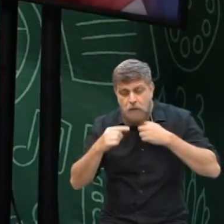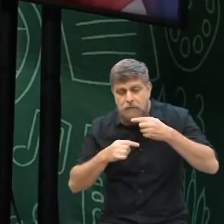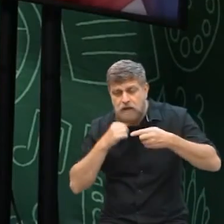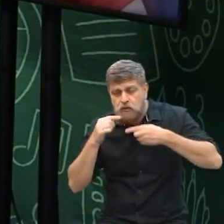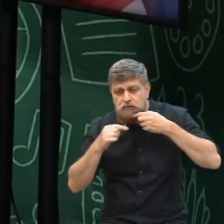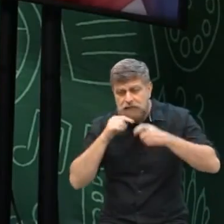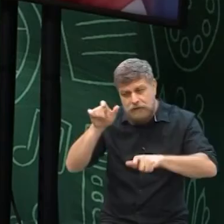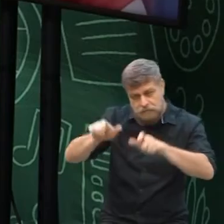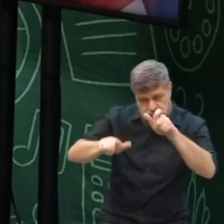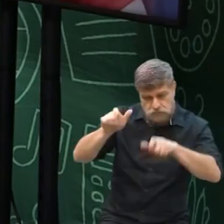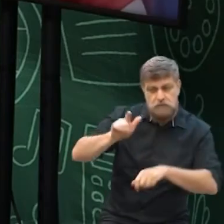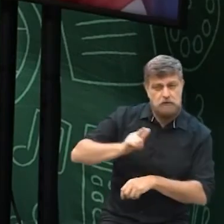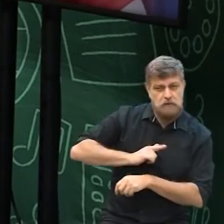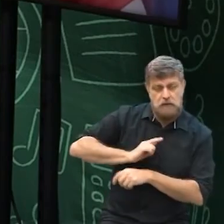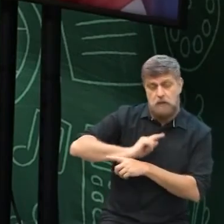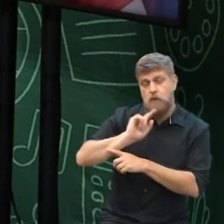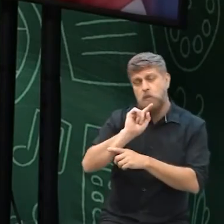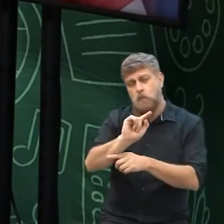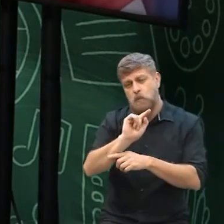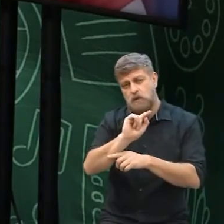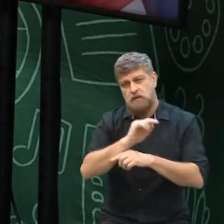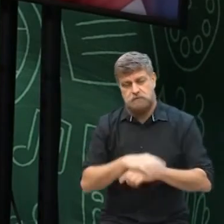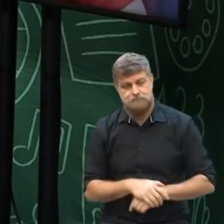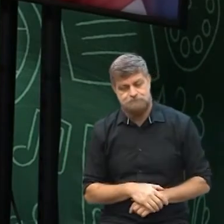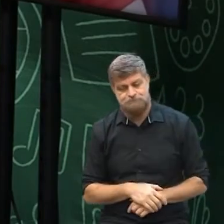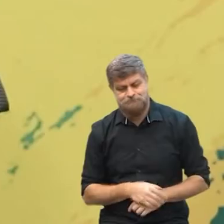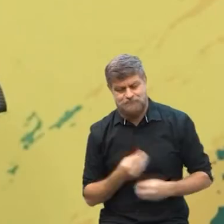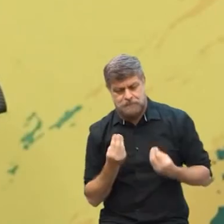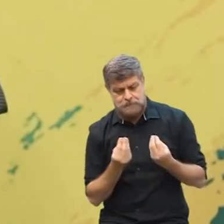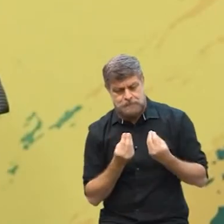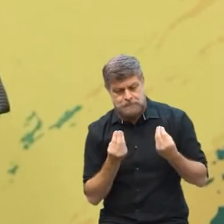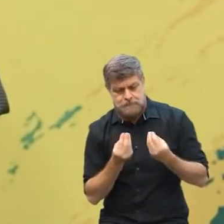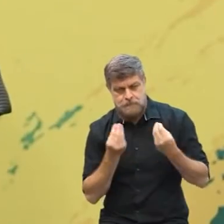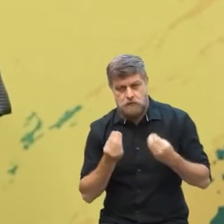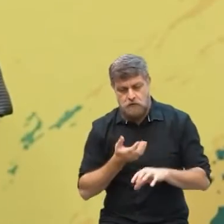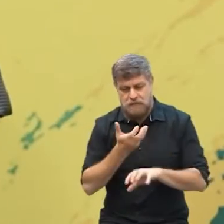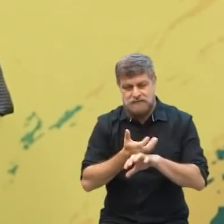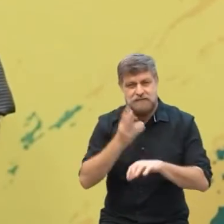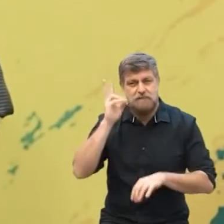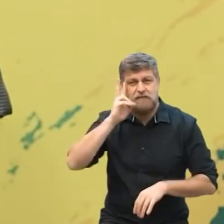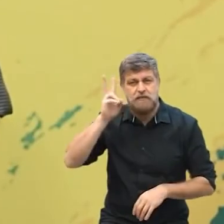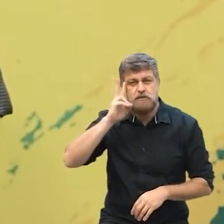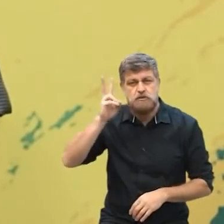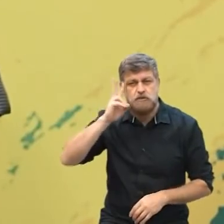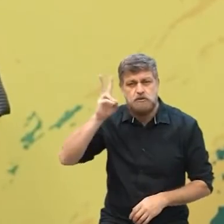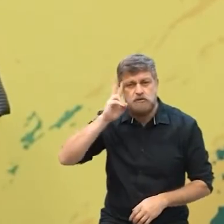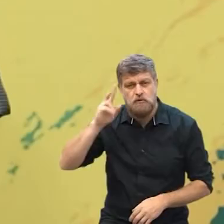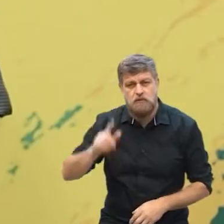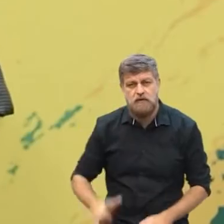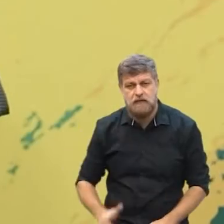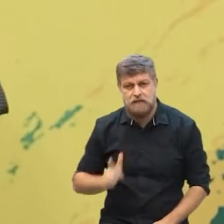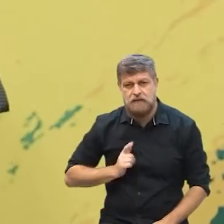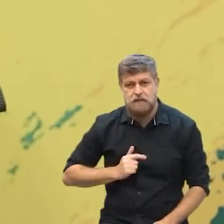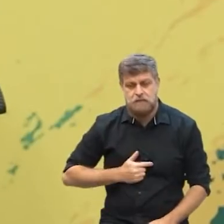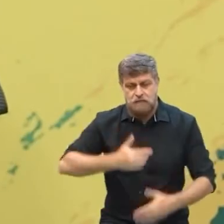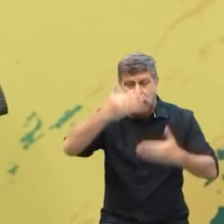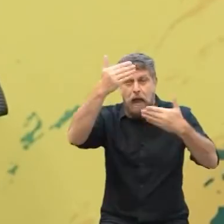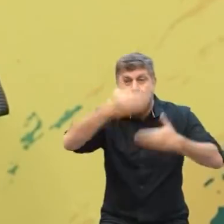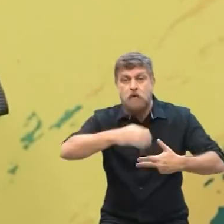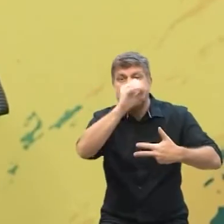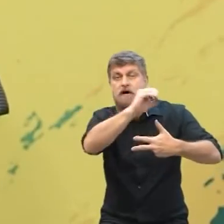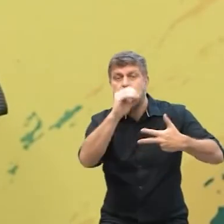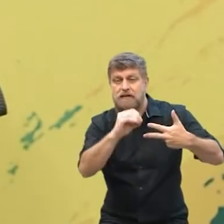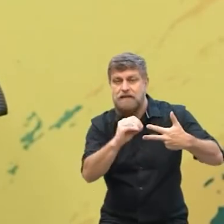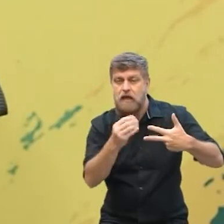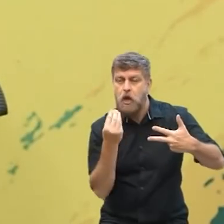gente tem, né? Como a matéria, né? Como História, essa matéria é cobrada no